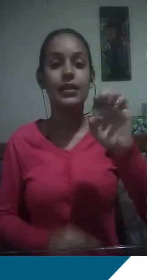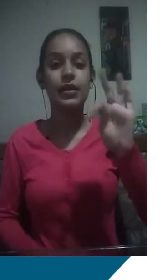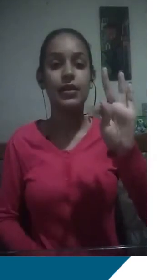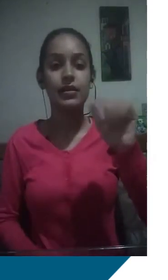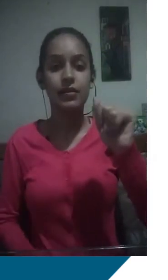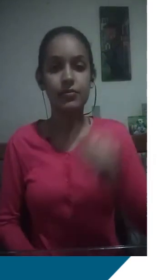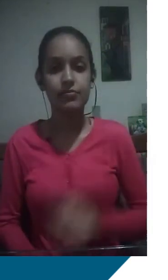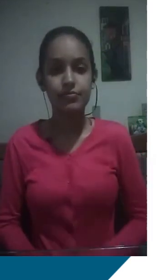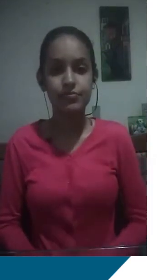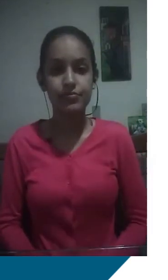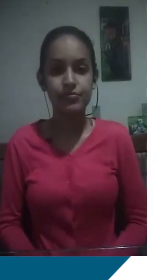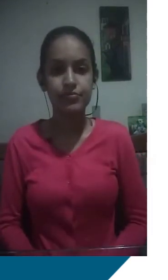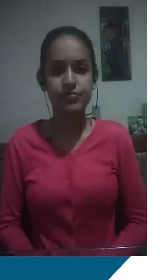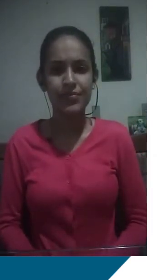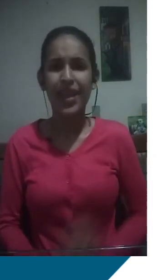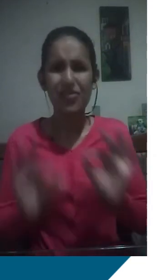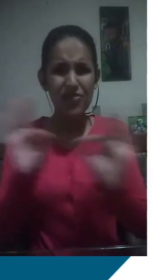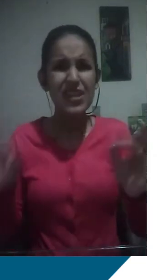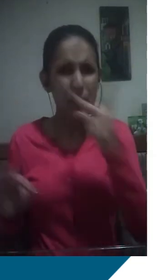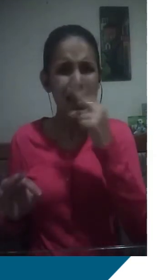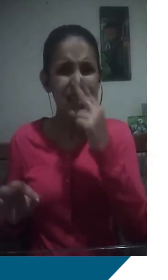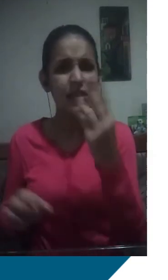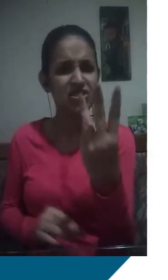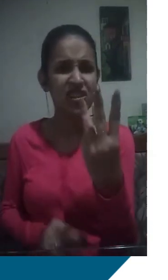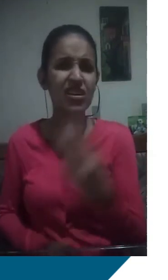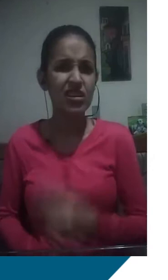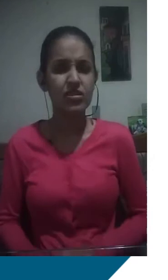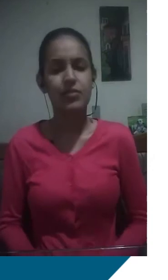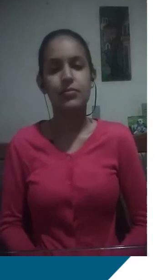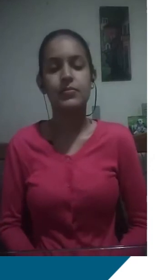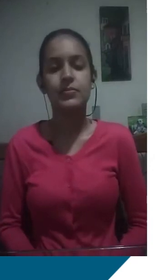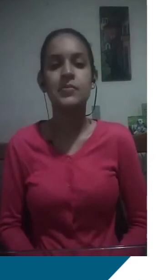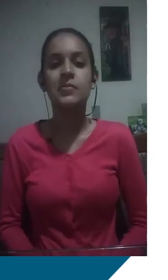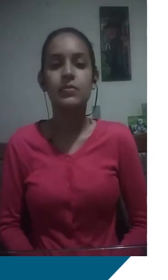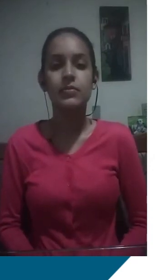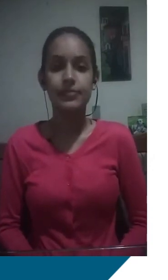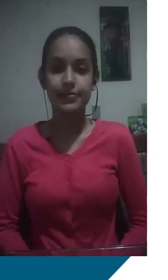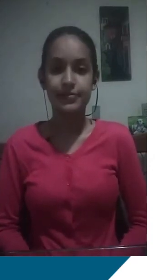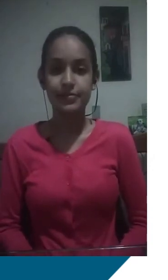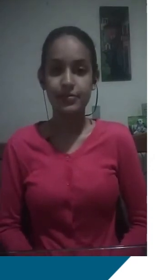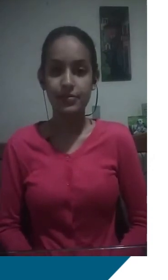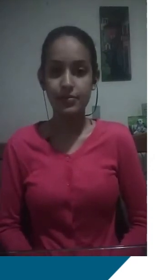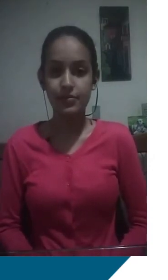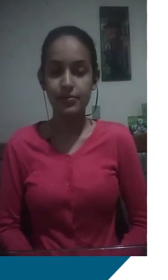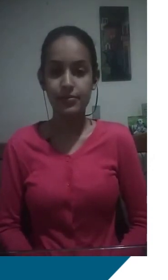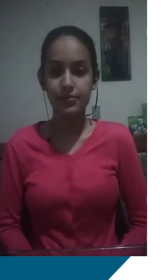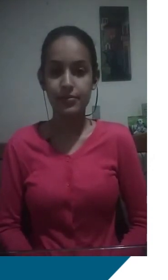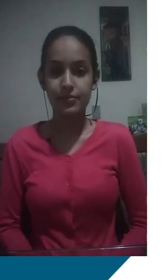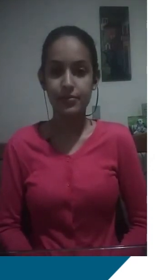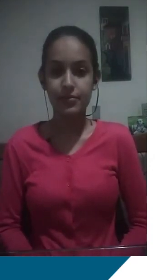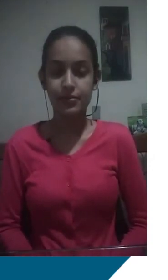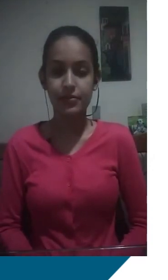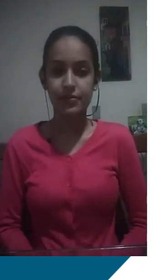questão de estrutura da equação, né? Na dilatação linear, a gente tinha ΔL igual a L0 vezes alfa vezes